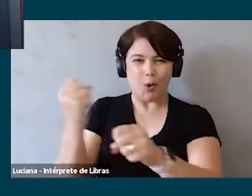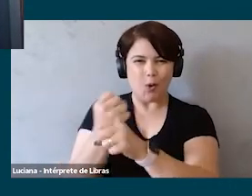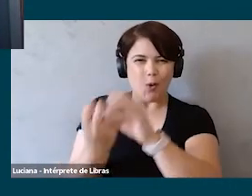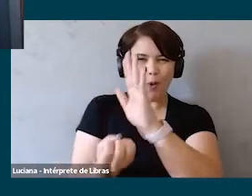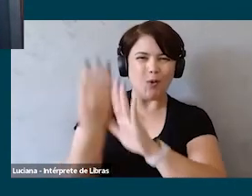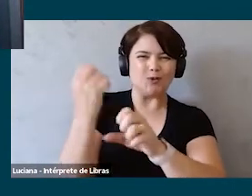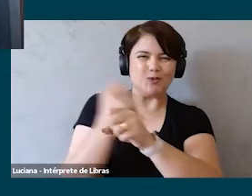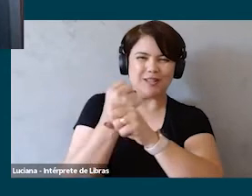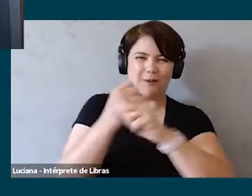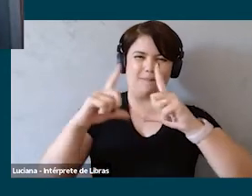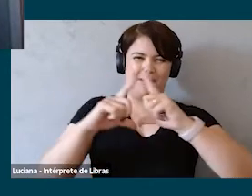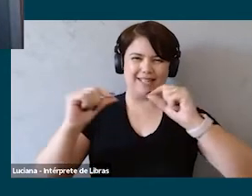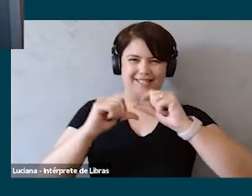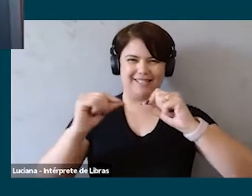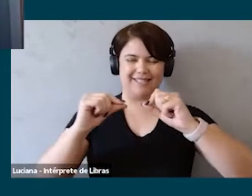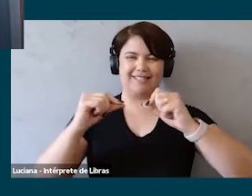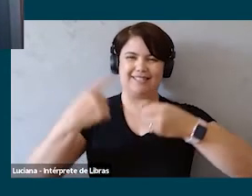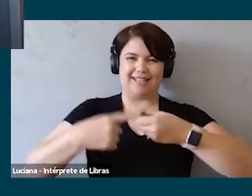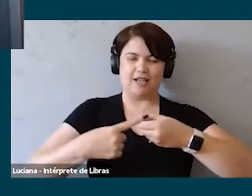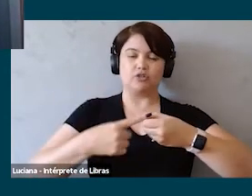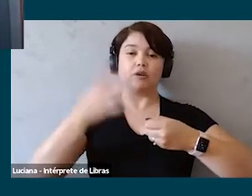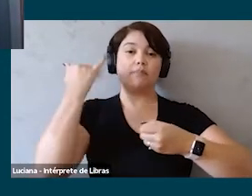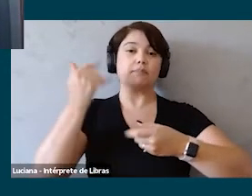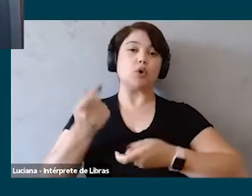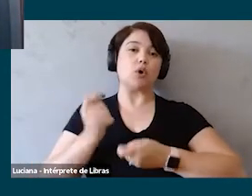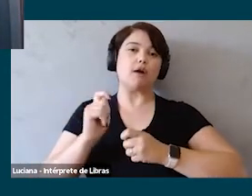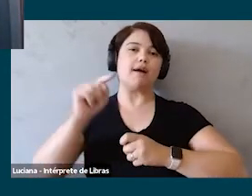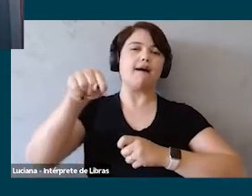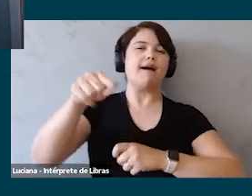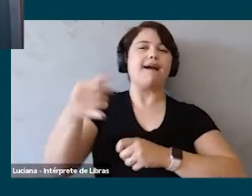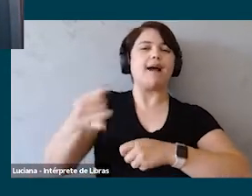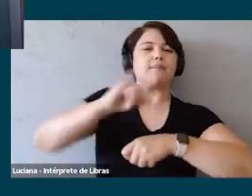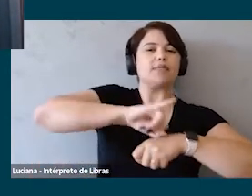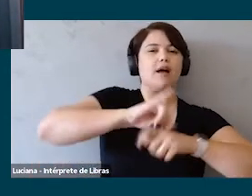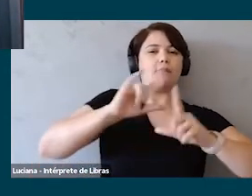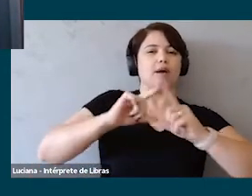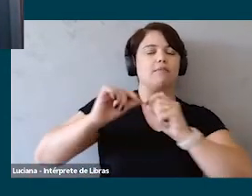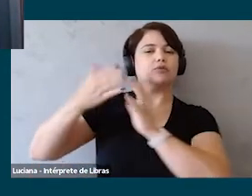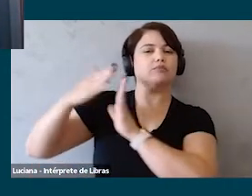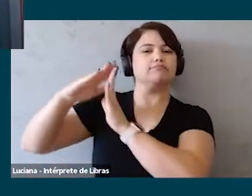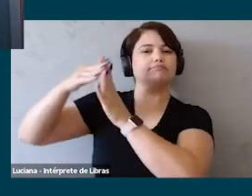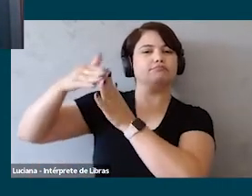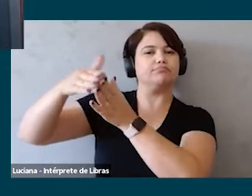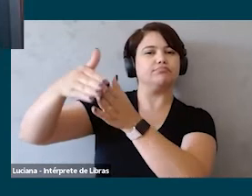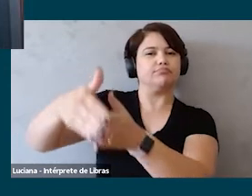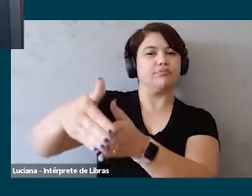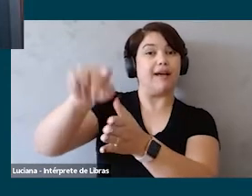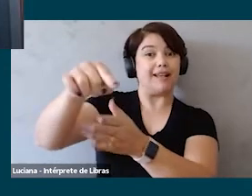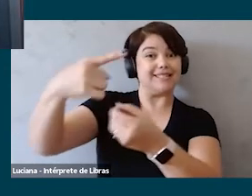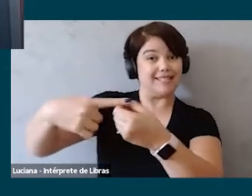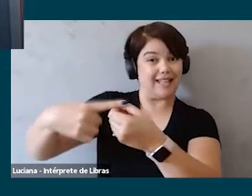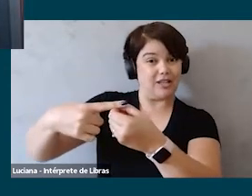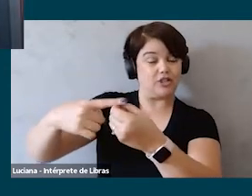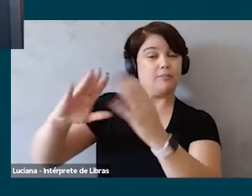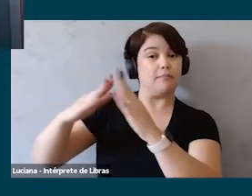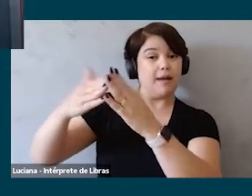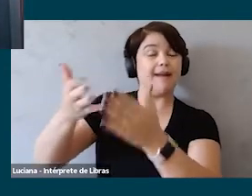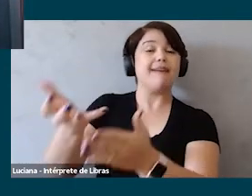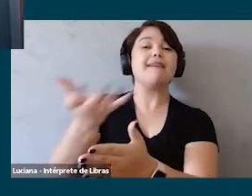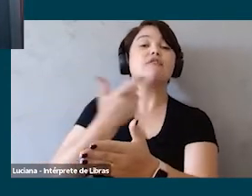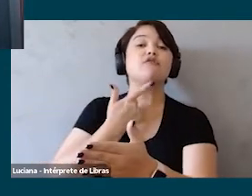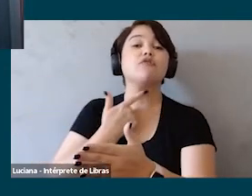né, com Juscelino, em 1955, pescadores de Brasília Teimosa, na época a capital era no Rio, saíram de Jangada, de Brasília